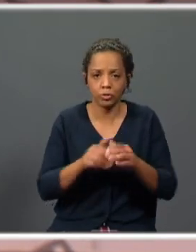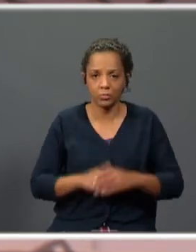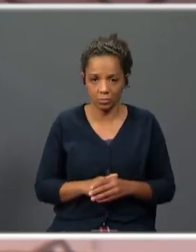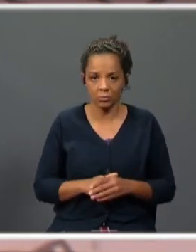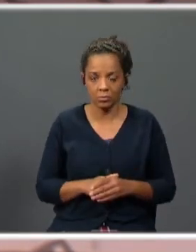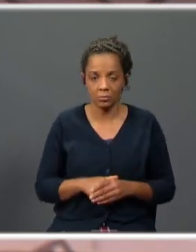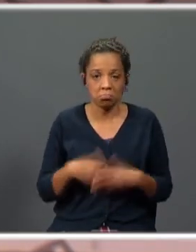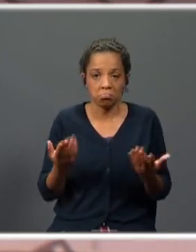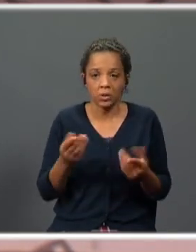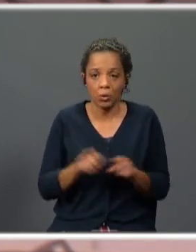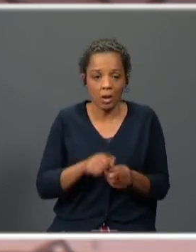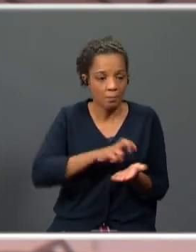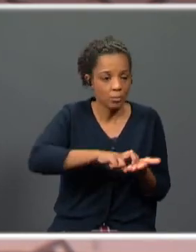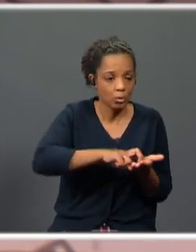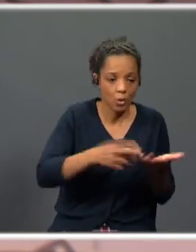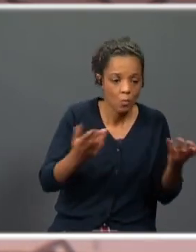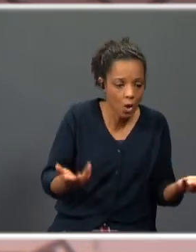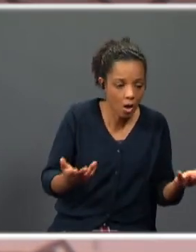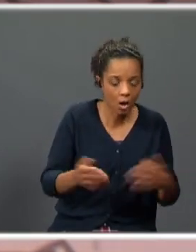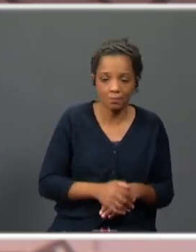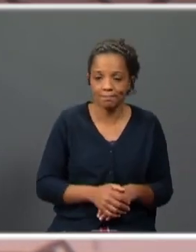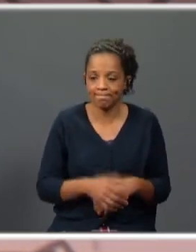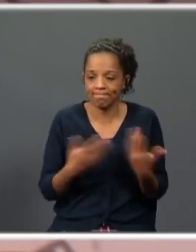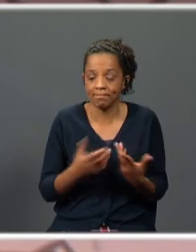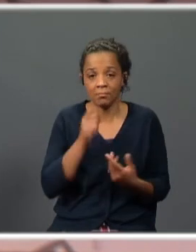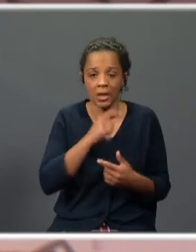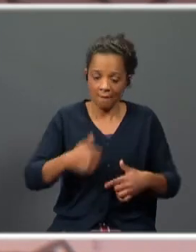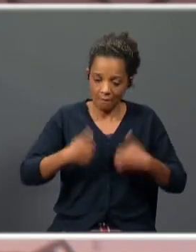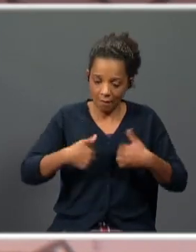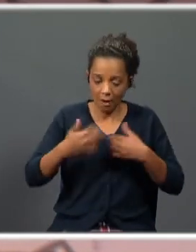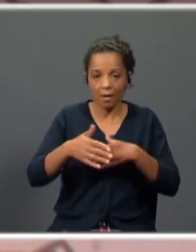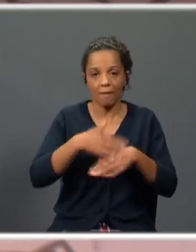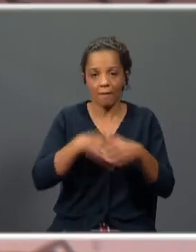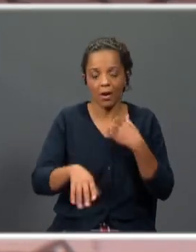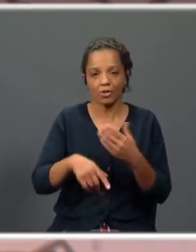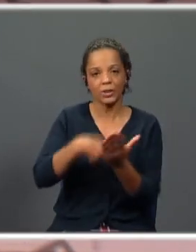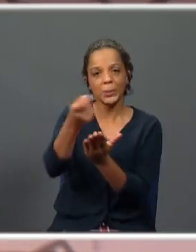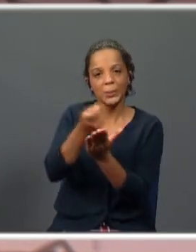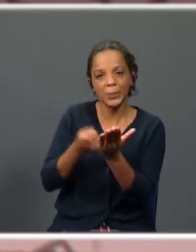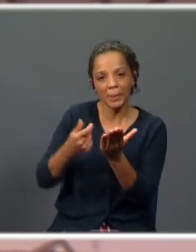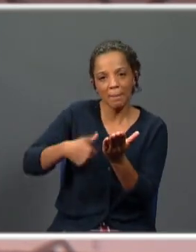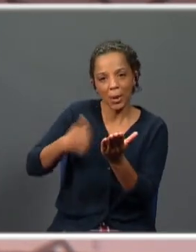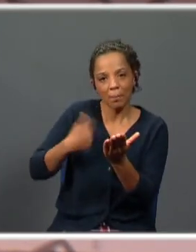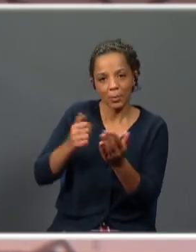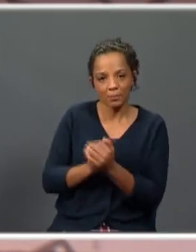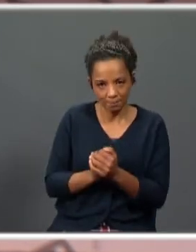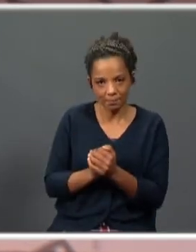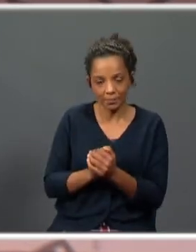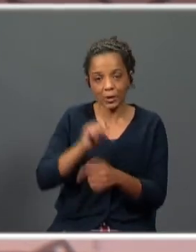fazer o quê? Não tens impressora, não tens tinta, mas podes fazer tu as tuas próprias ilustrações